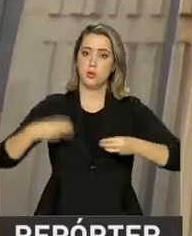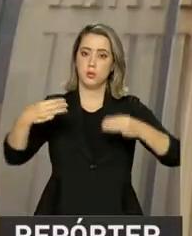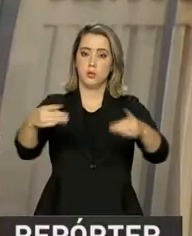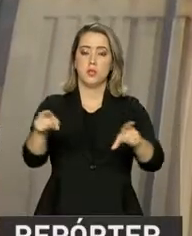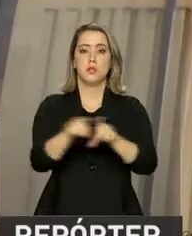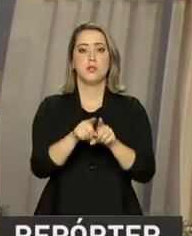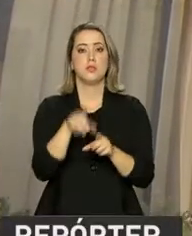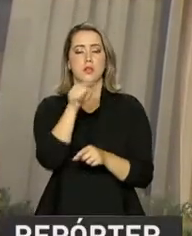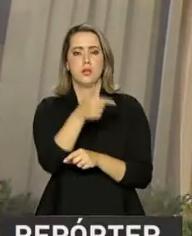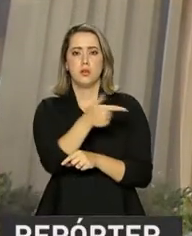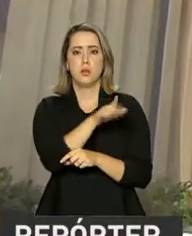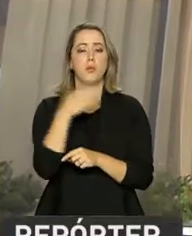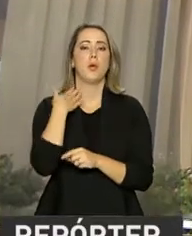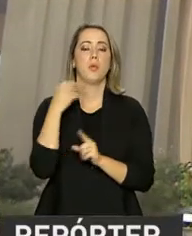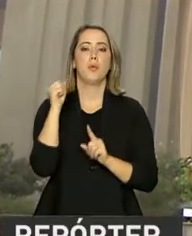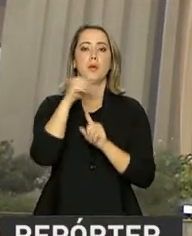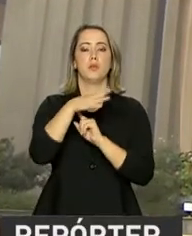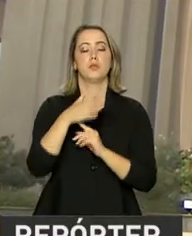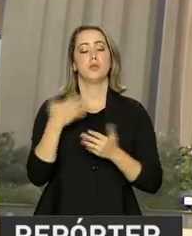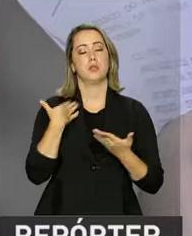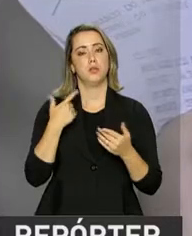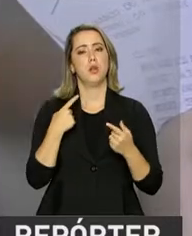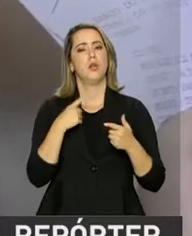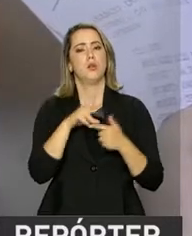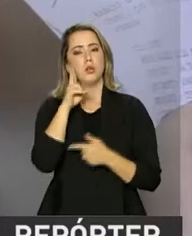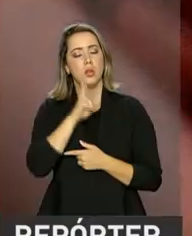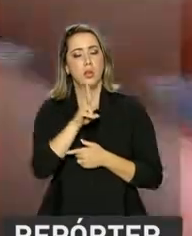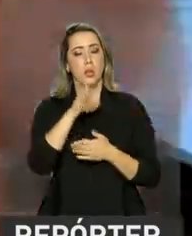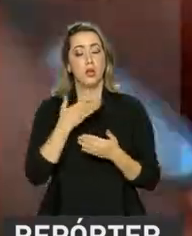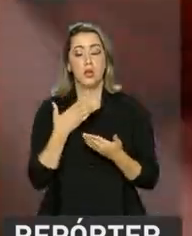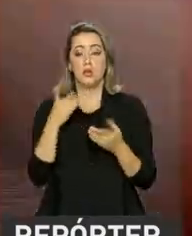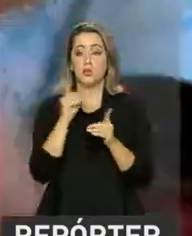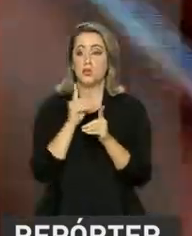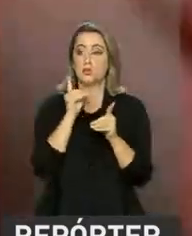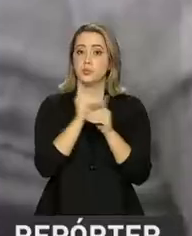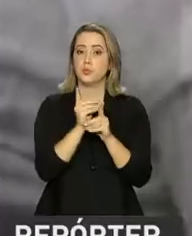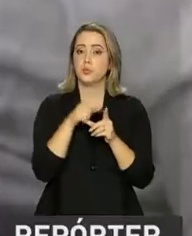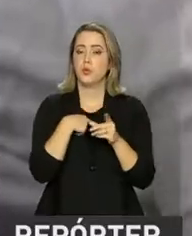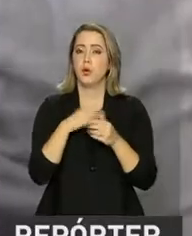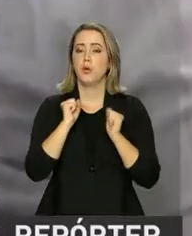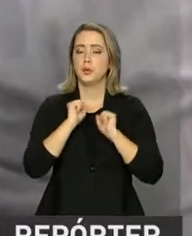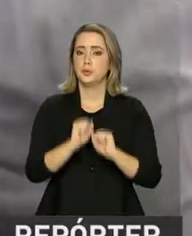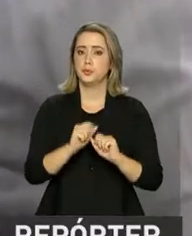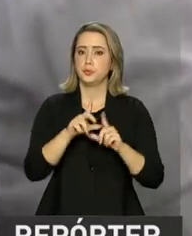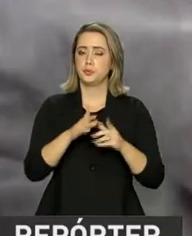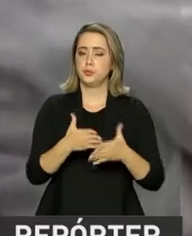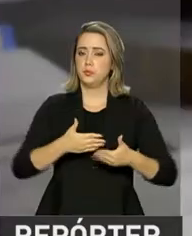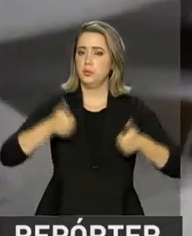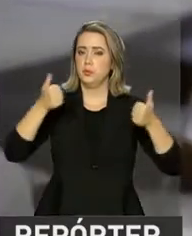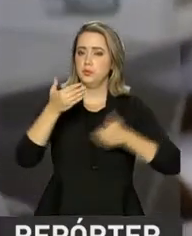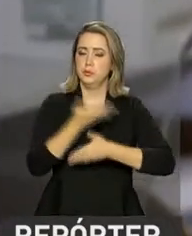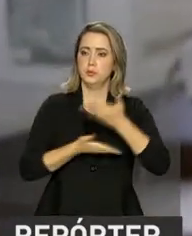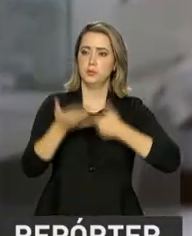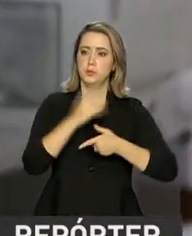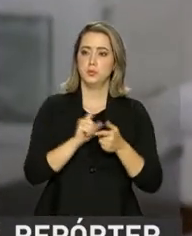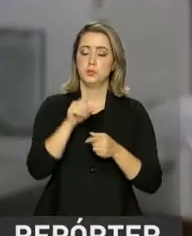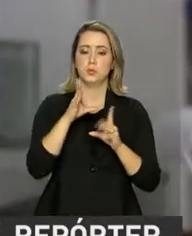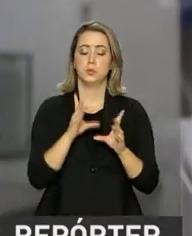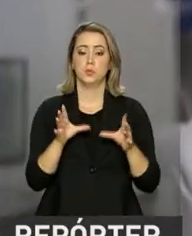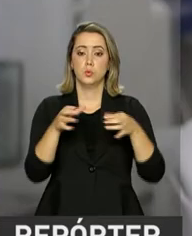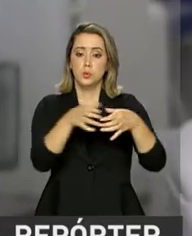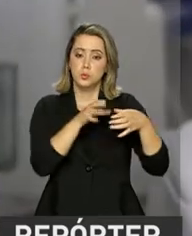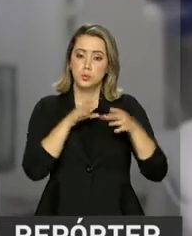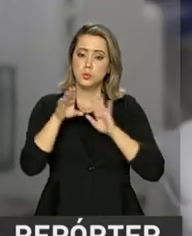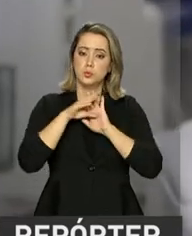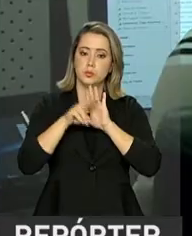aumentar a eficiência da economia reduzindo a burocracia e melhorando o ambiente de negócios um conjunto